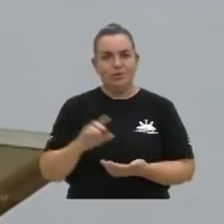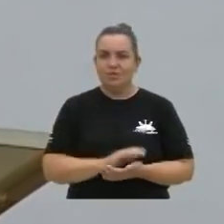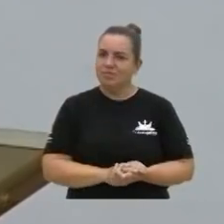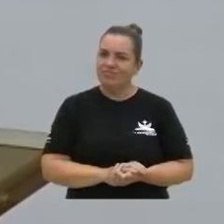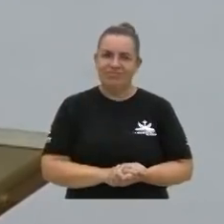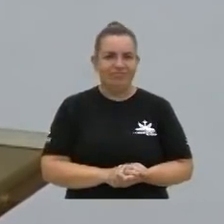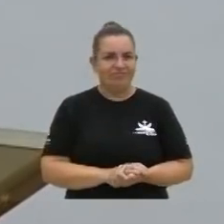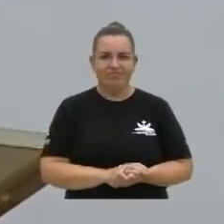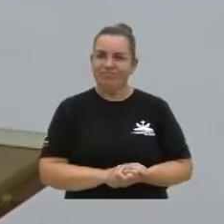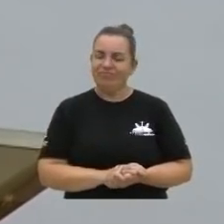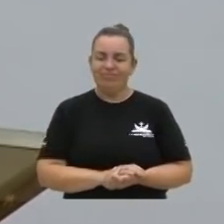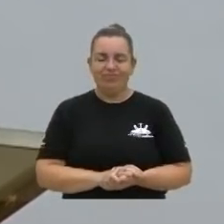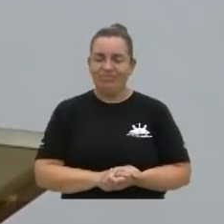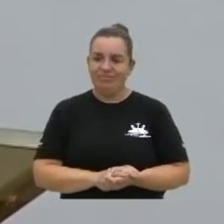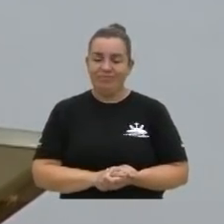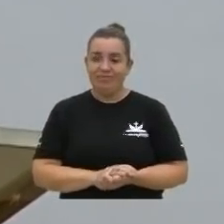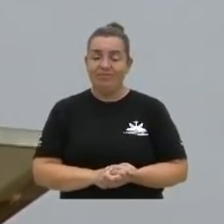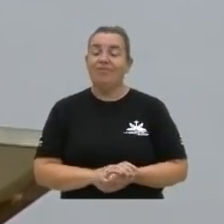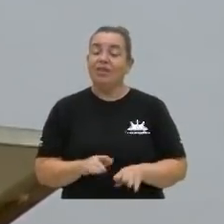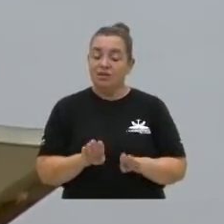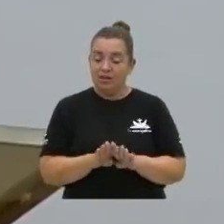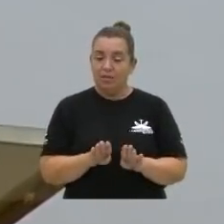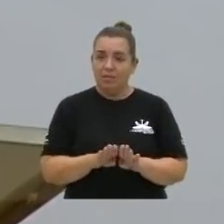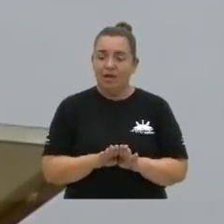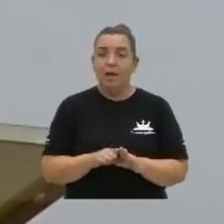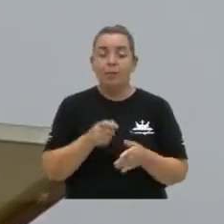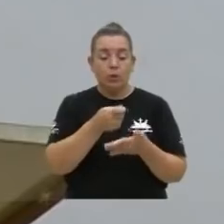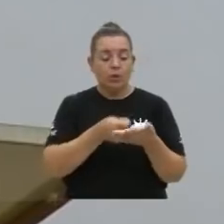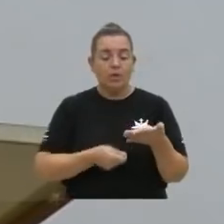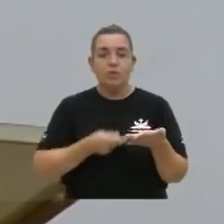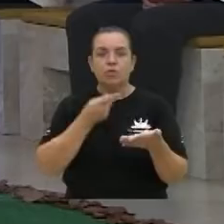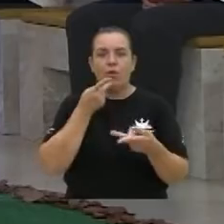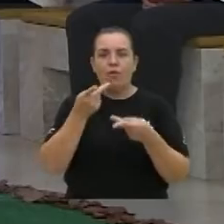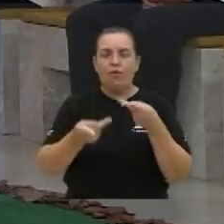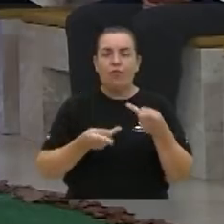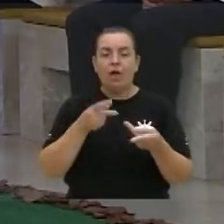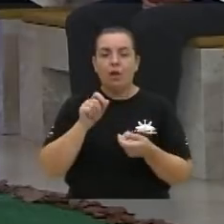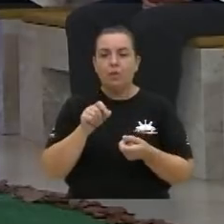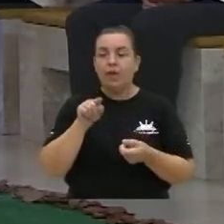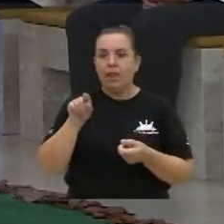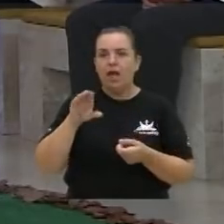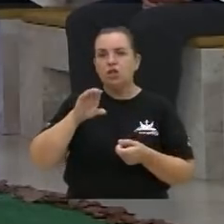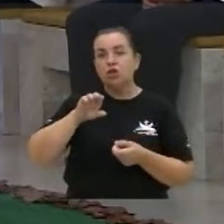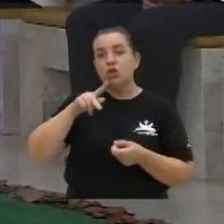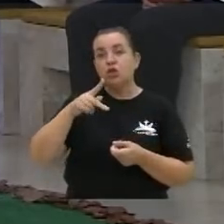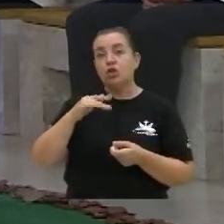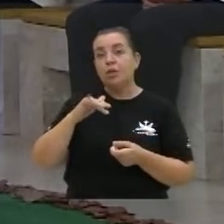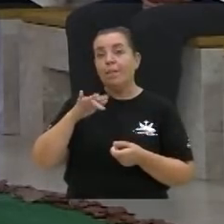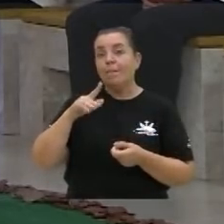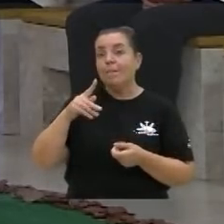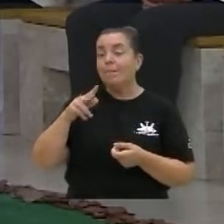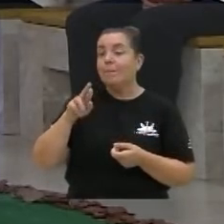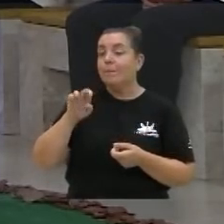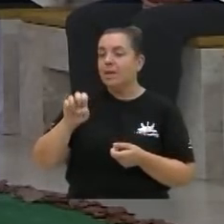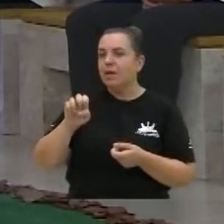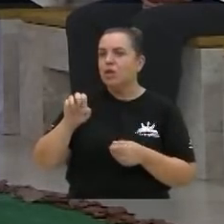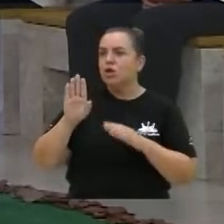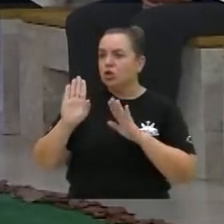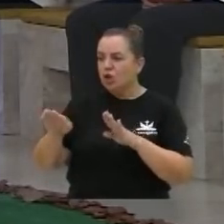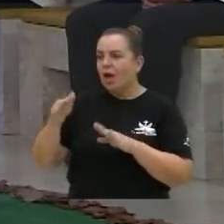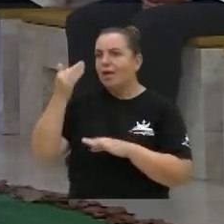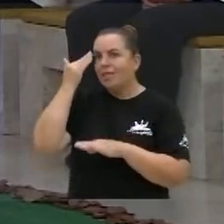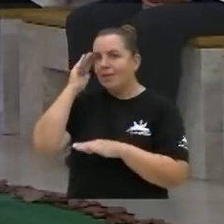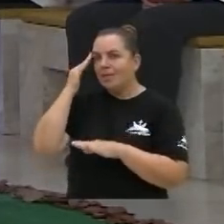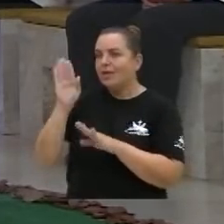de Deus. E é impressionante que o texto diz que lá em Chipre, outros já